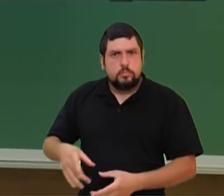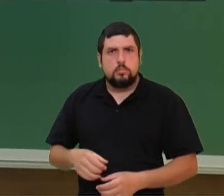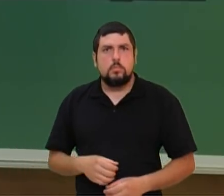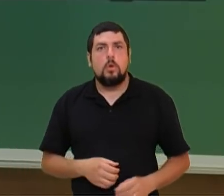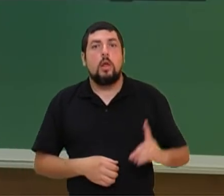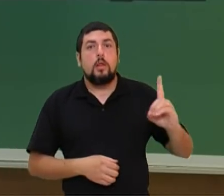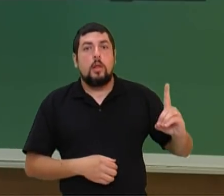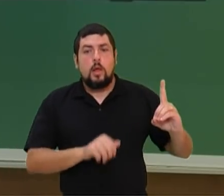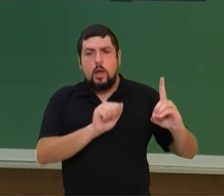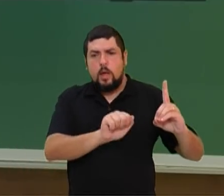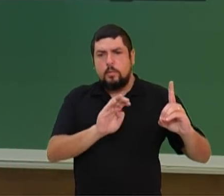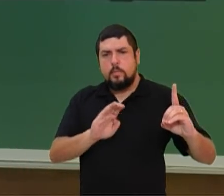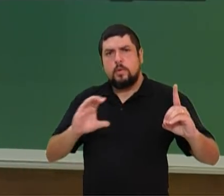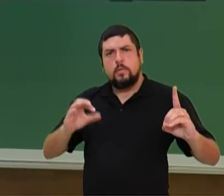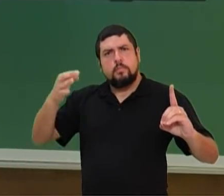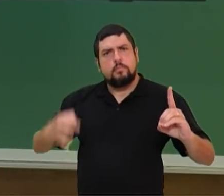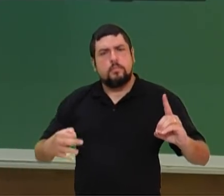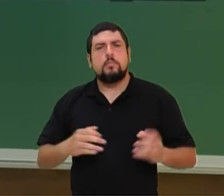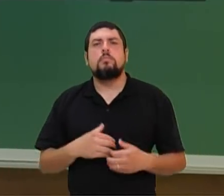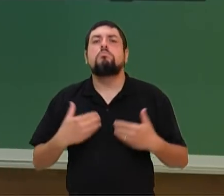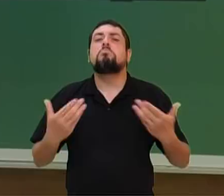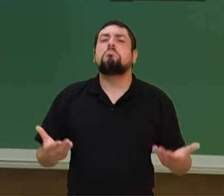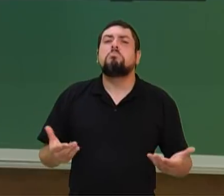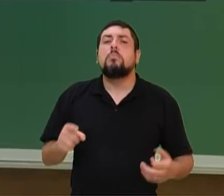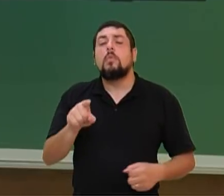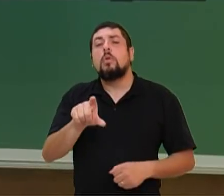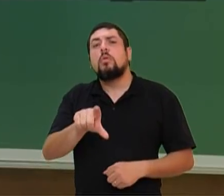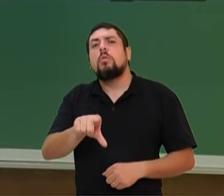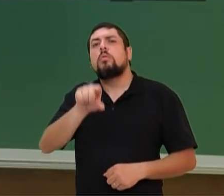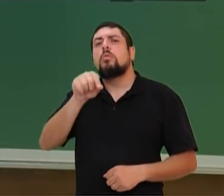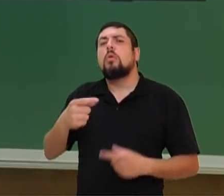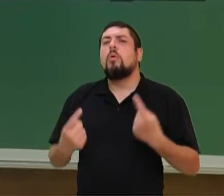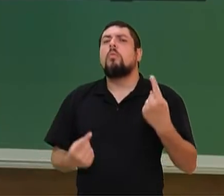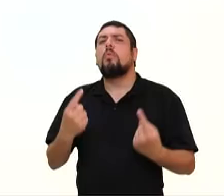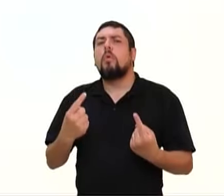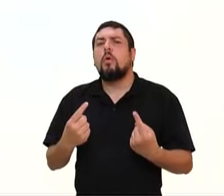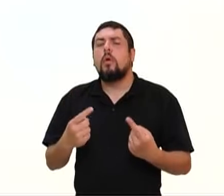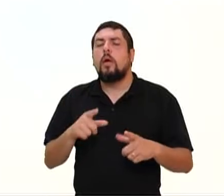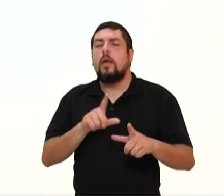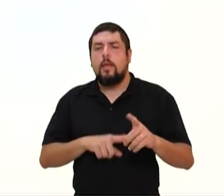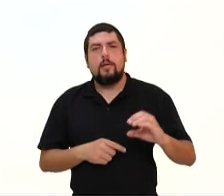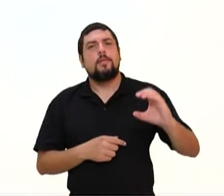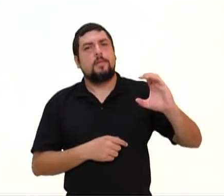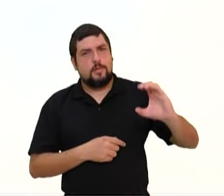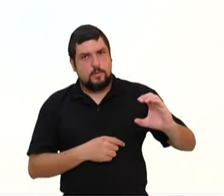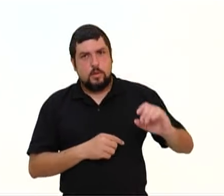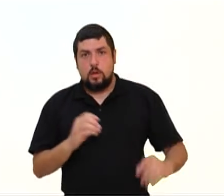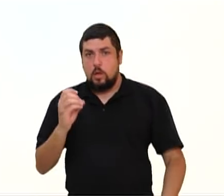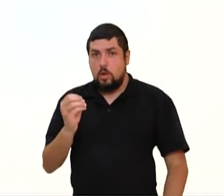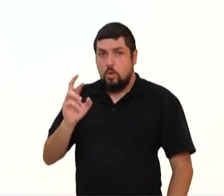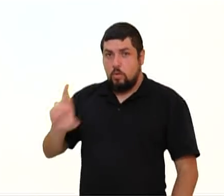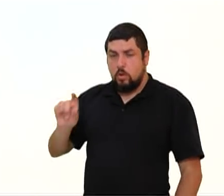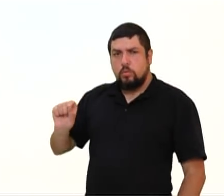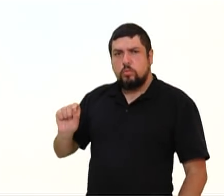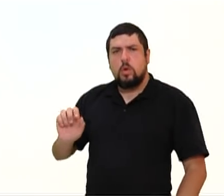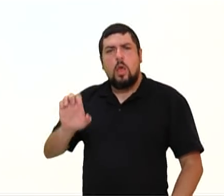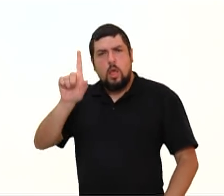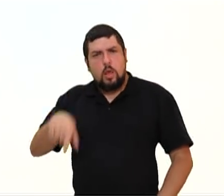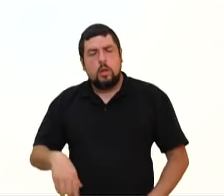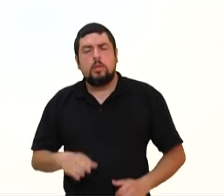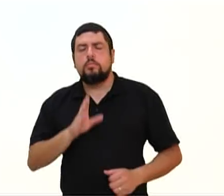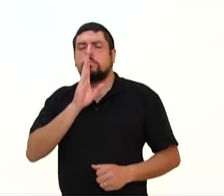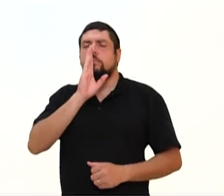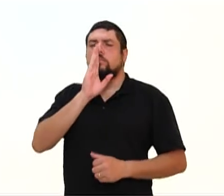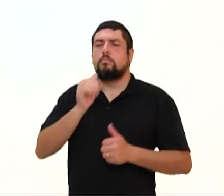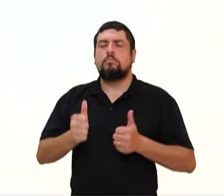letra D, todas as alternativas estão corretas? Qual que vocês realmente responderam? É a letra C. No Oriente é a passividade e a fuga